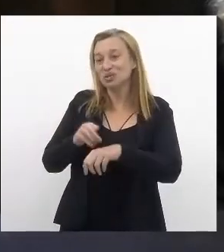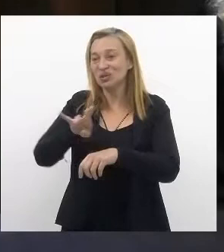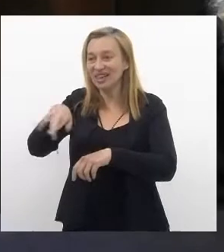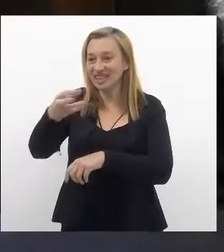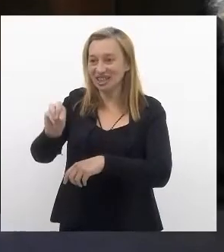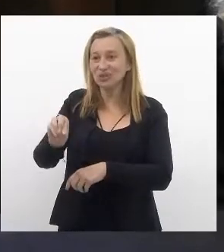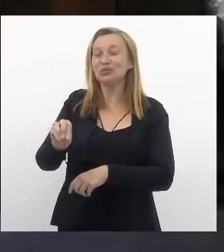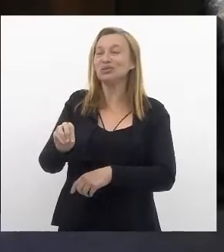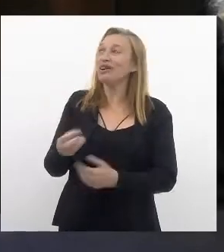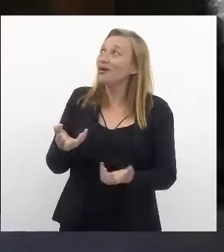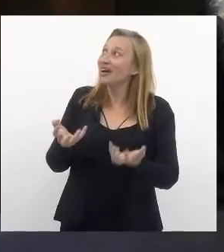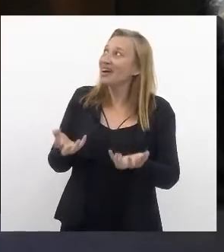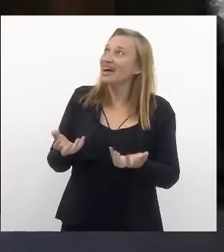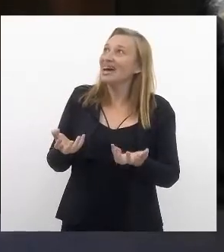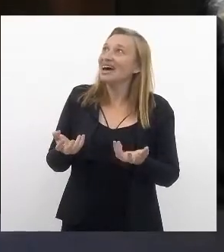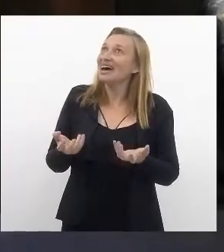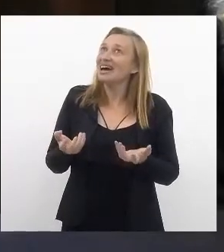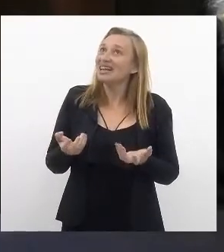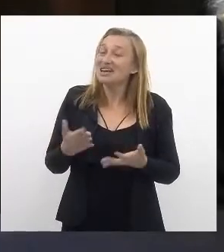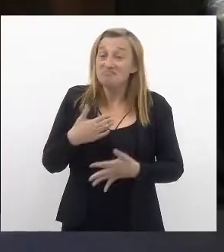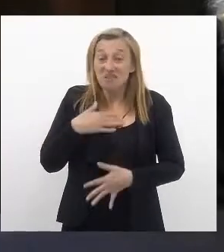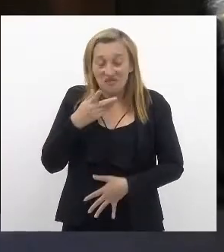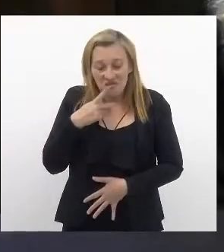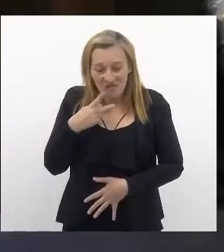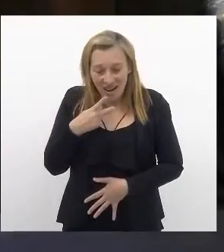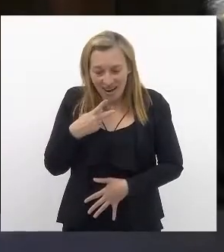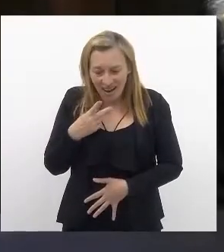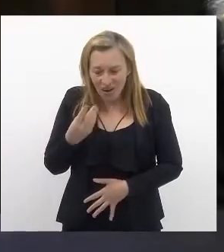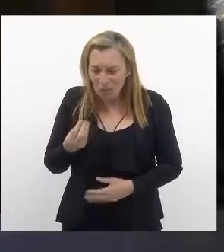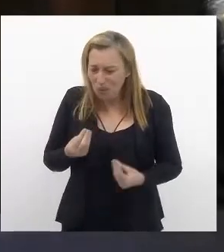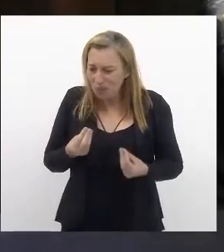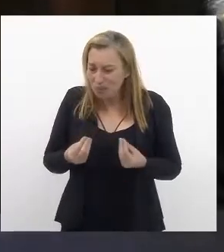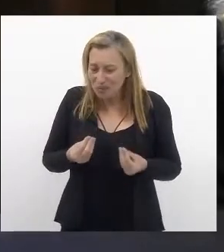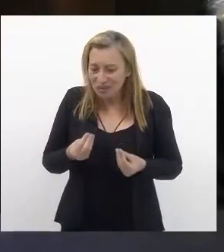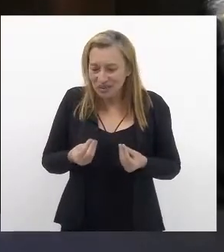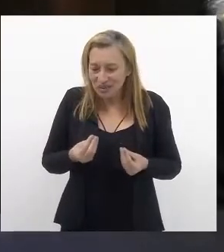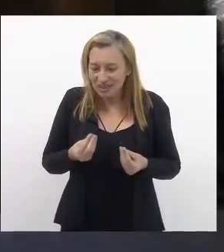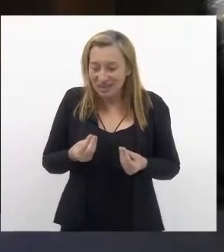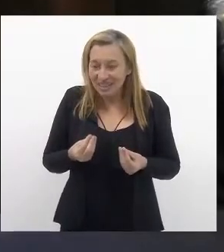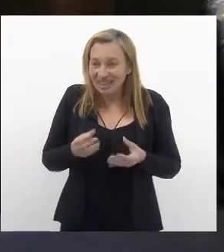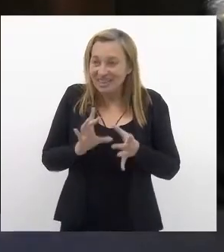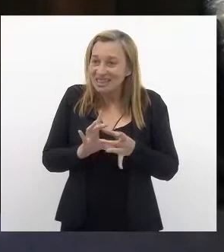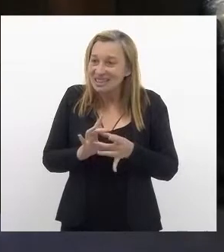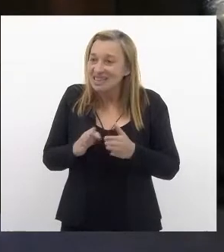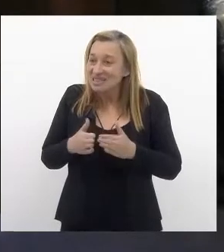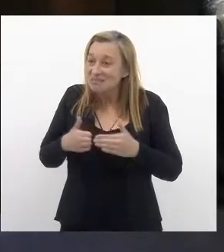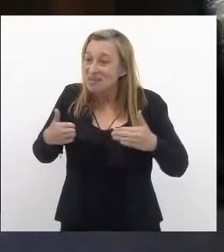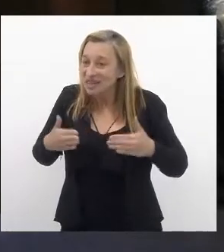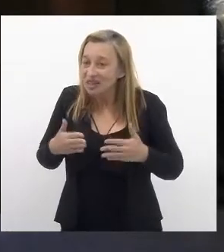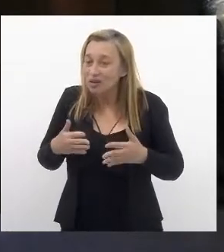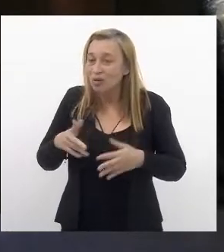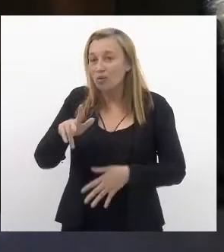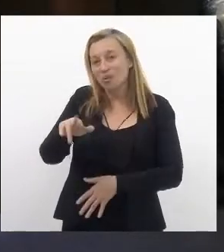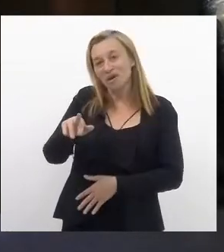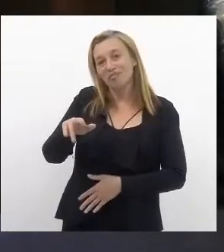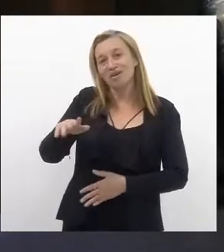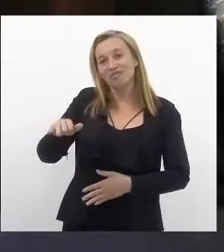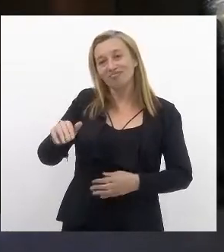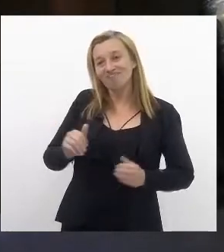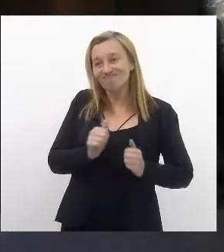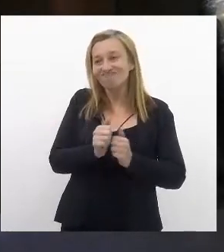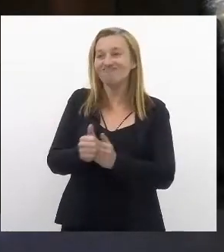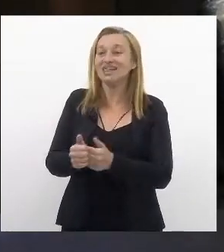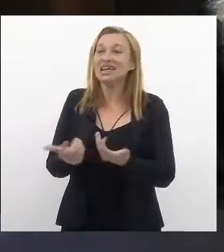Bittar. Eu quero aqui, na minha fala, como, se me permite, como um irmão de caminhada,